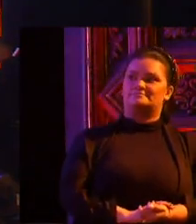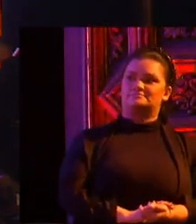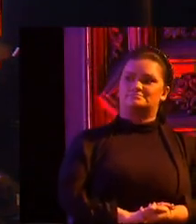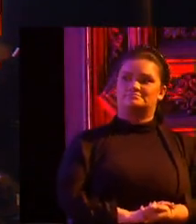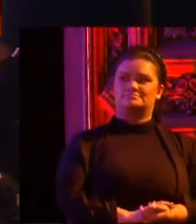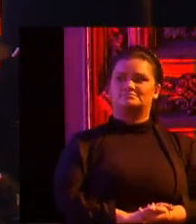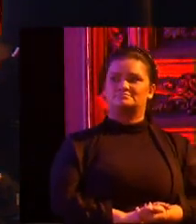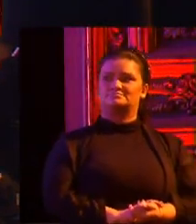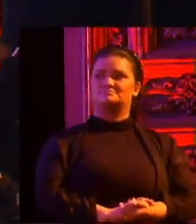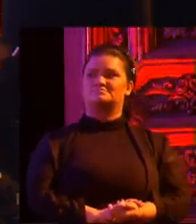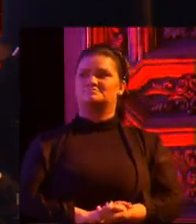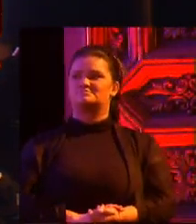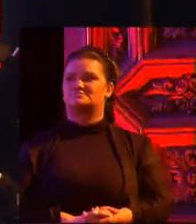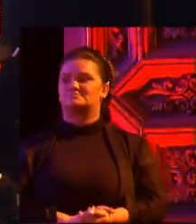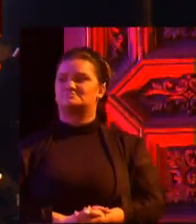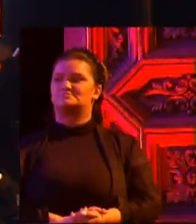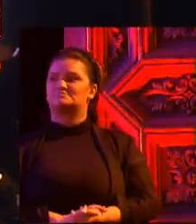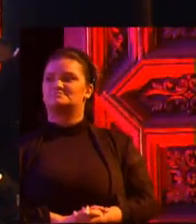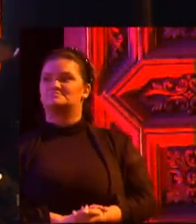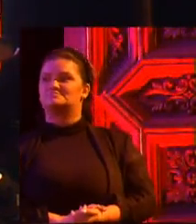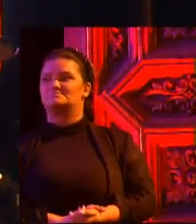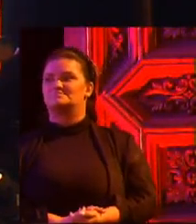Palma de vocês.